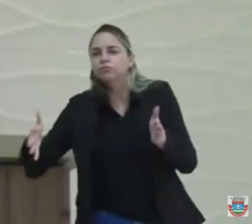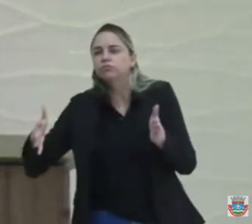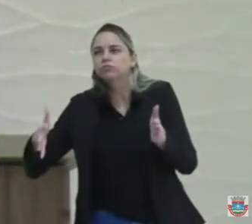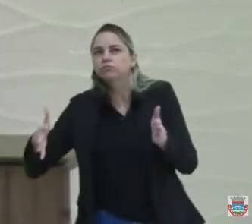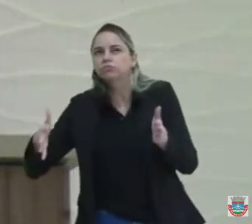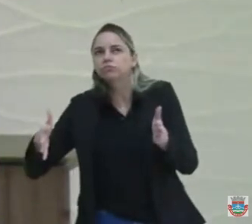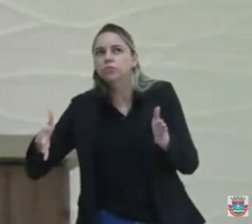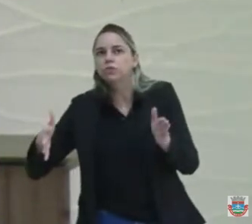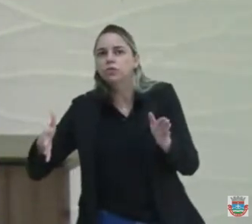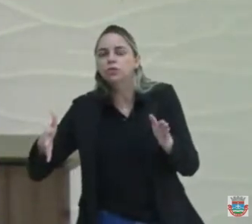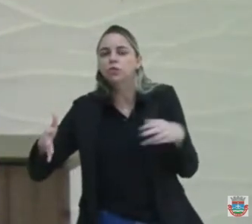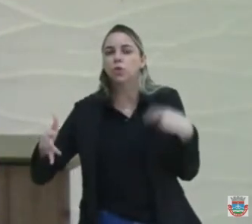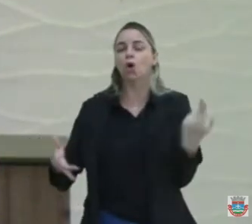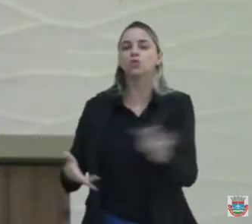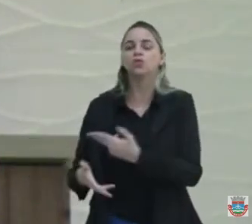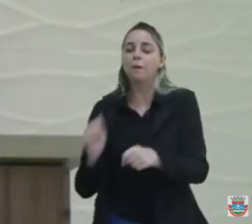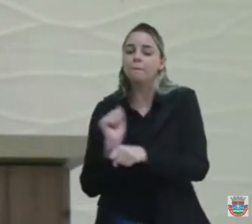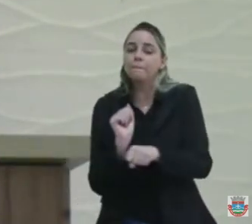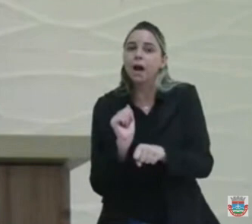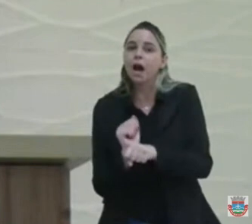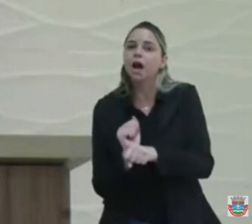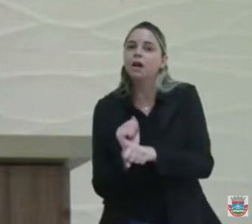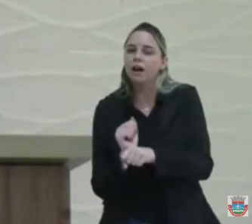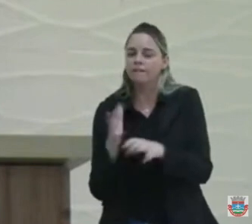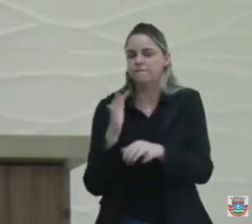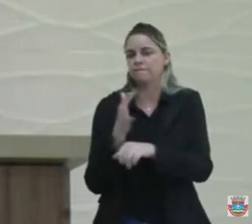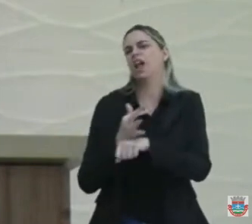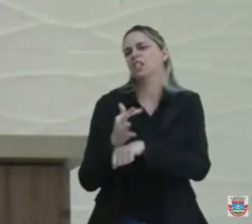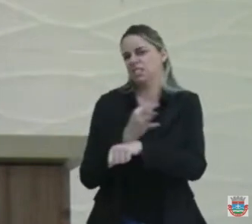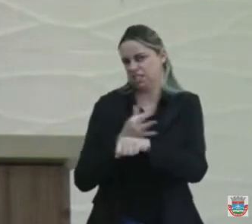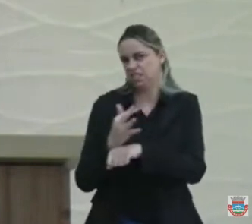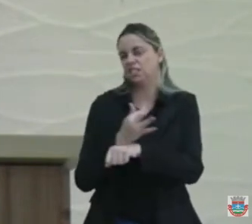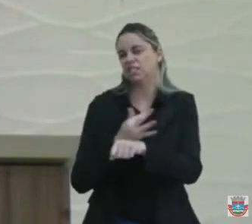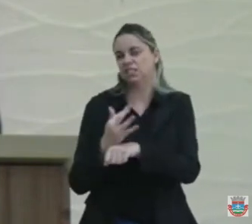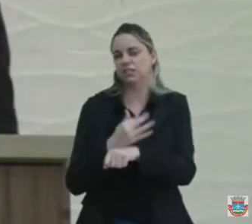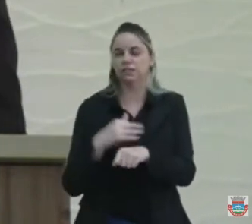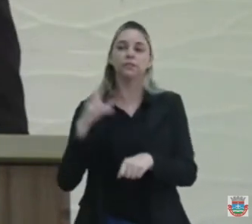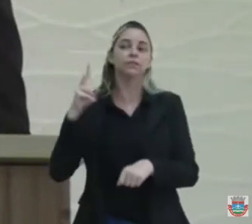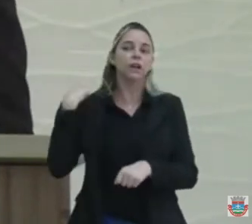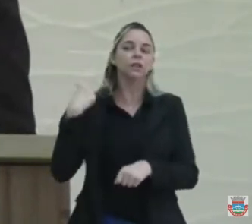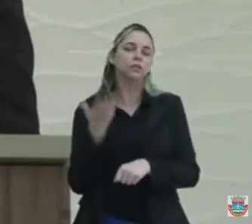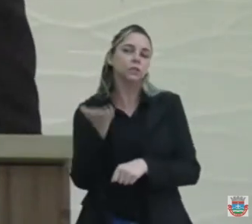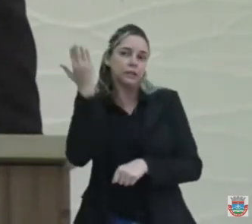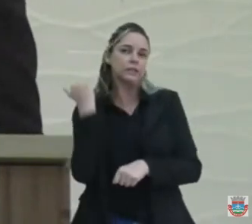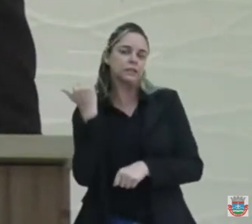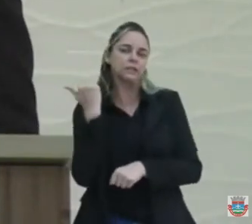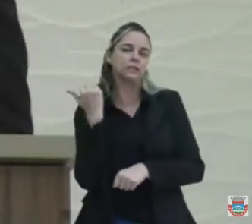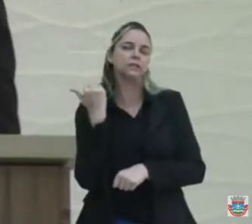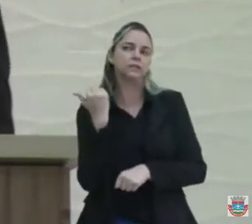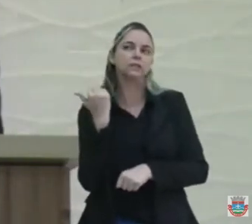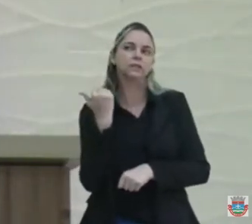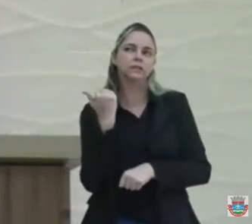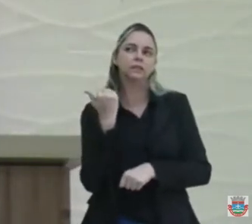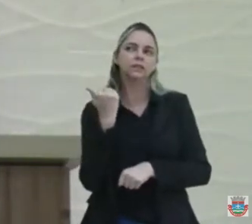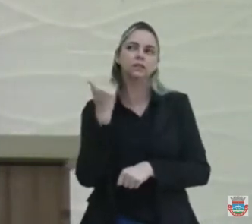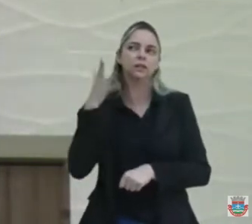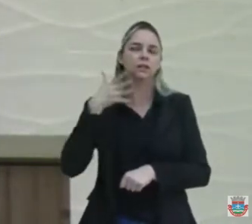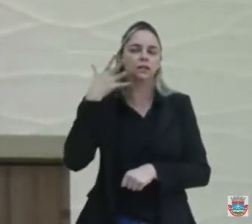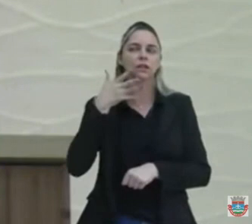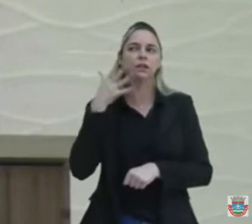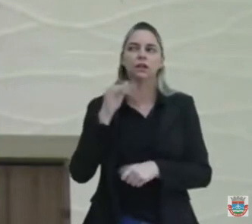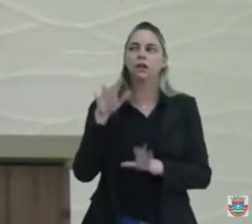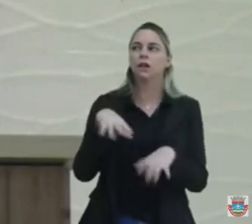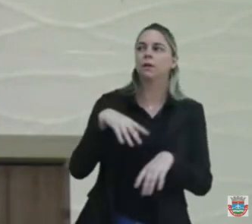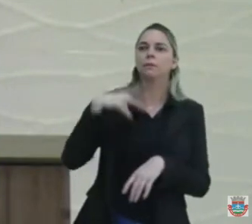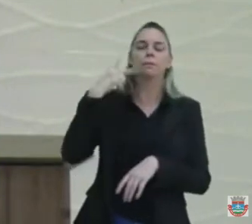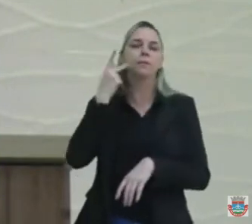nosso recesso, que na verdade, como vereadores que me antecederam, o barulho está grande aí, Padre Fera, por